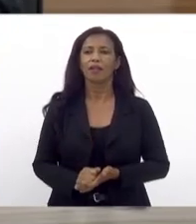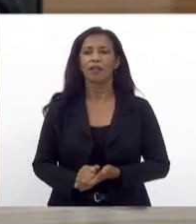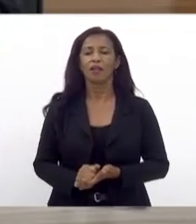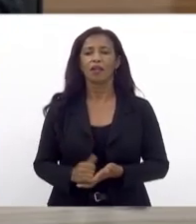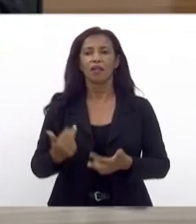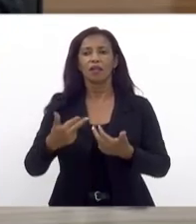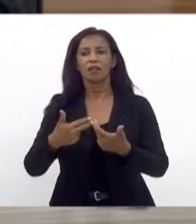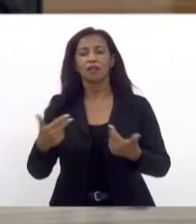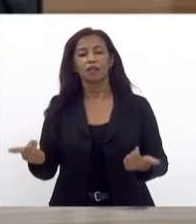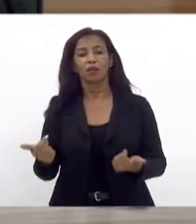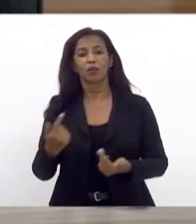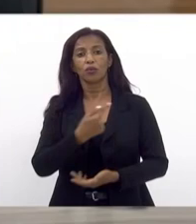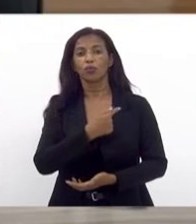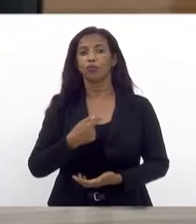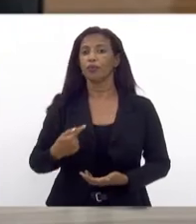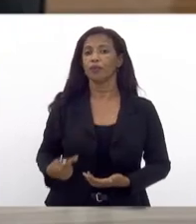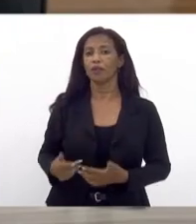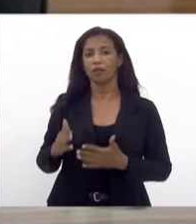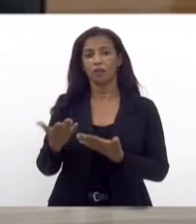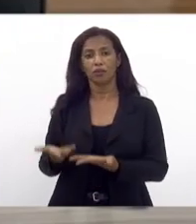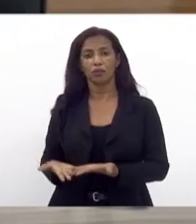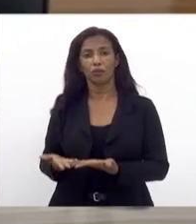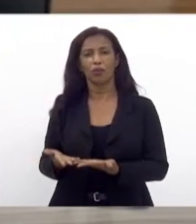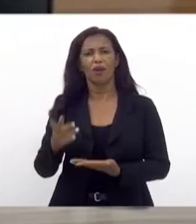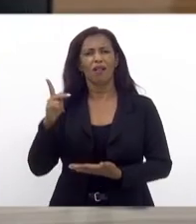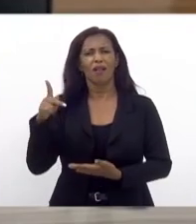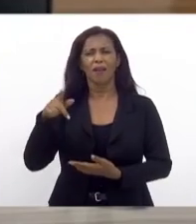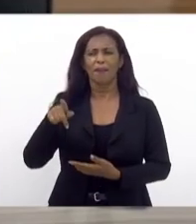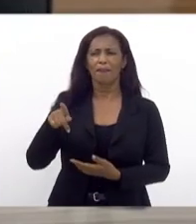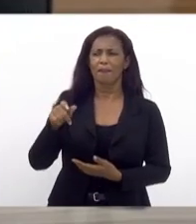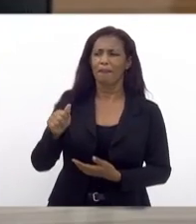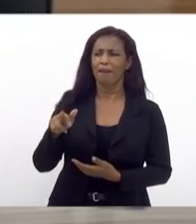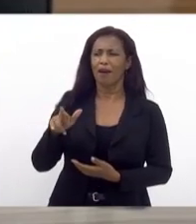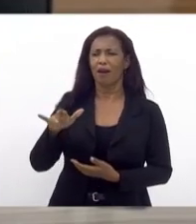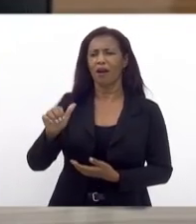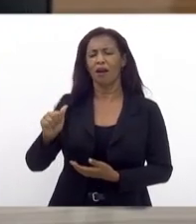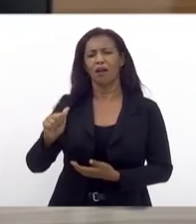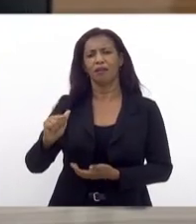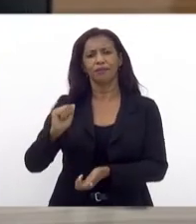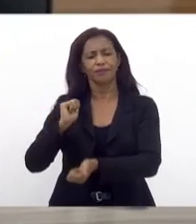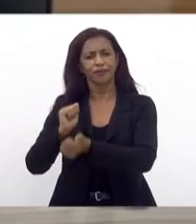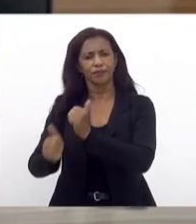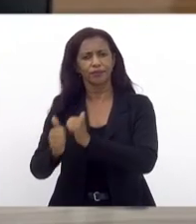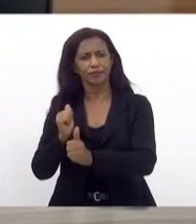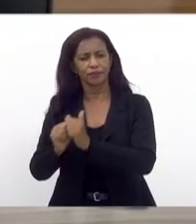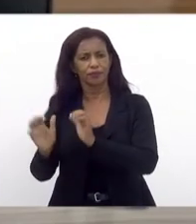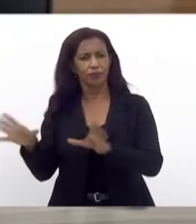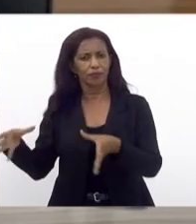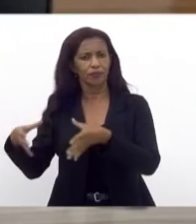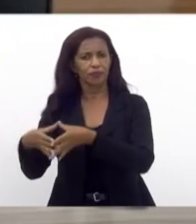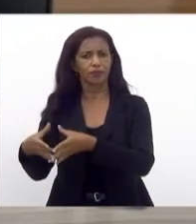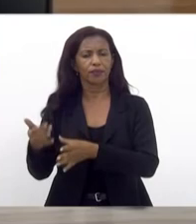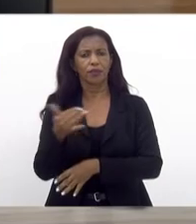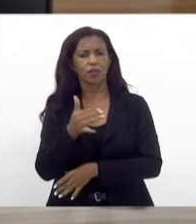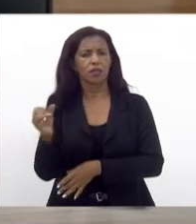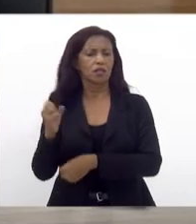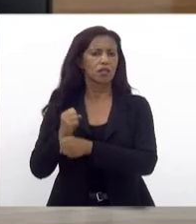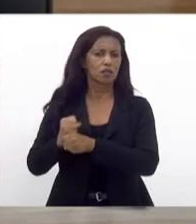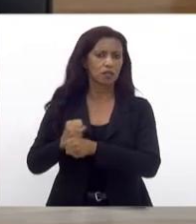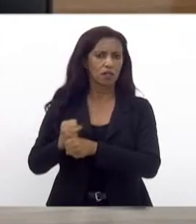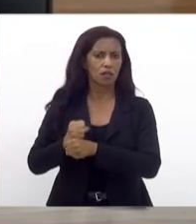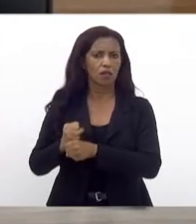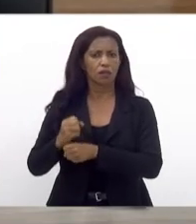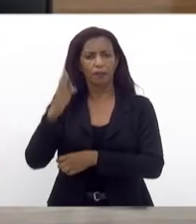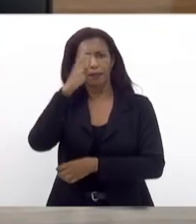coisa do governador, lá em Paracambi tinha um clube de futebol, tem ainda um clube centenário chamado Brasil